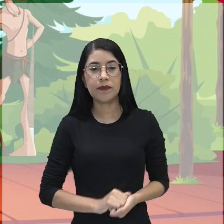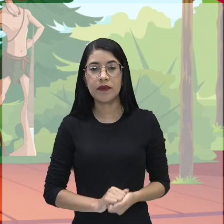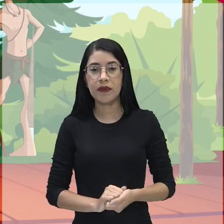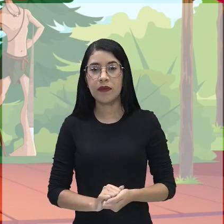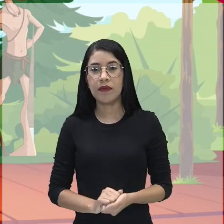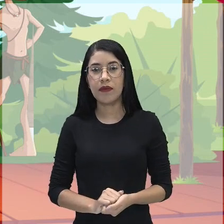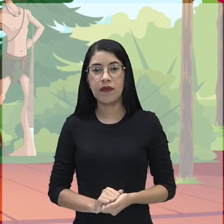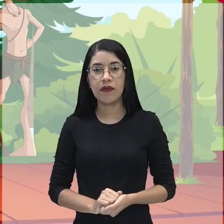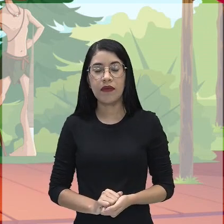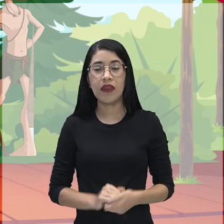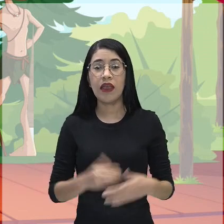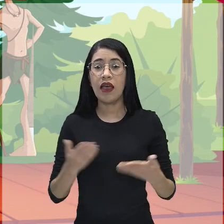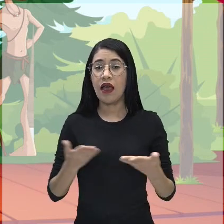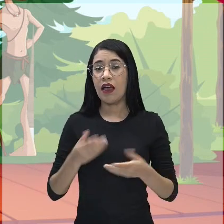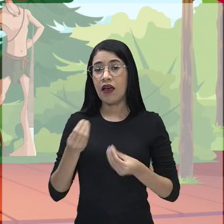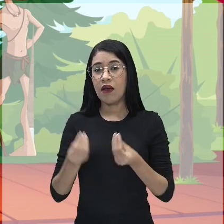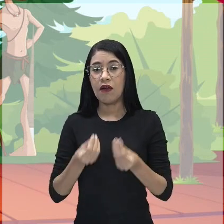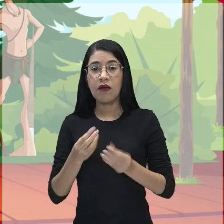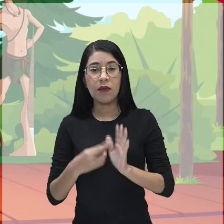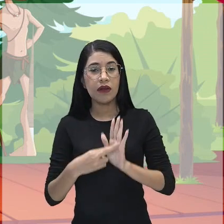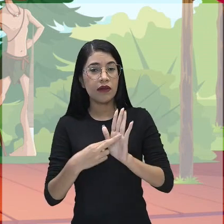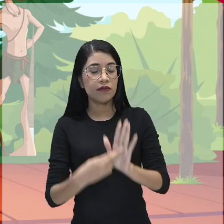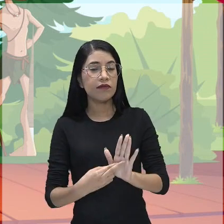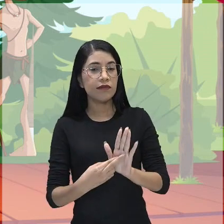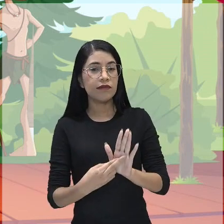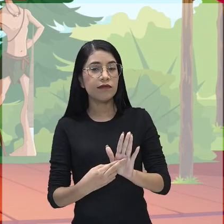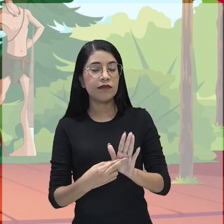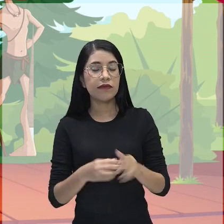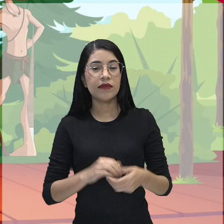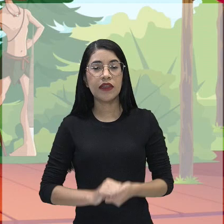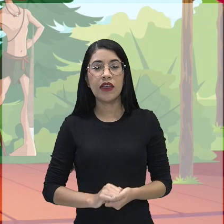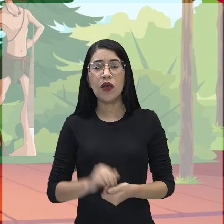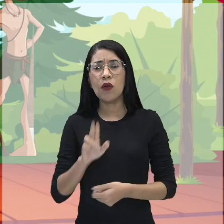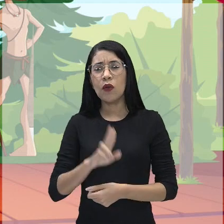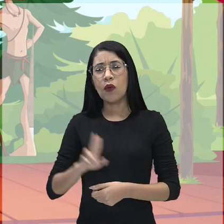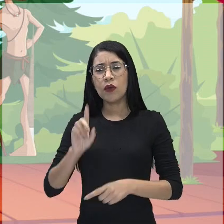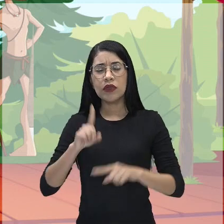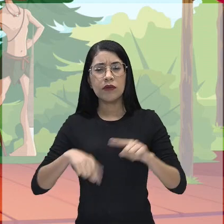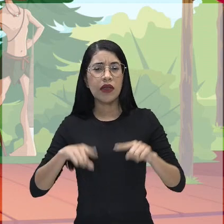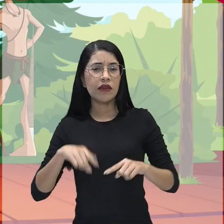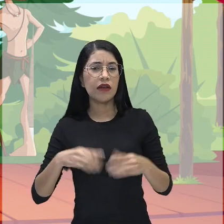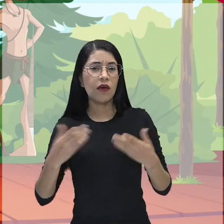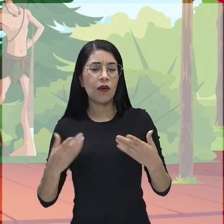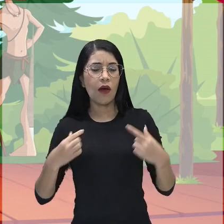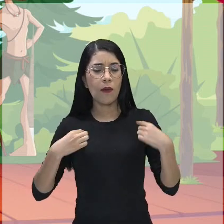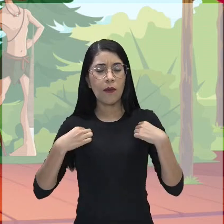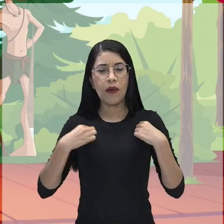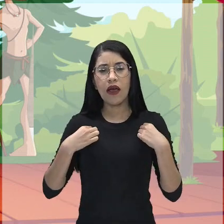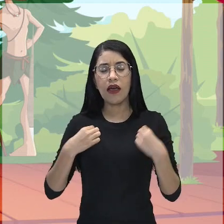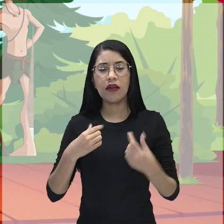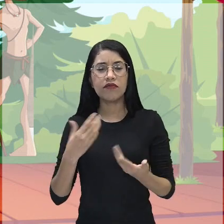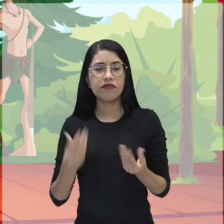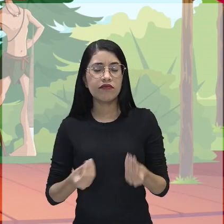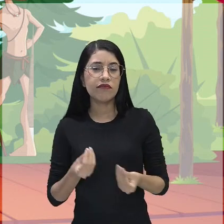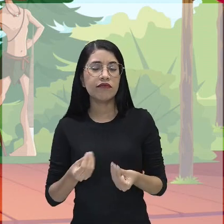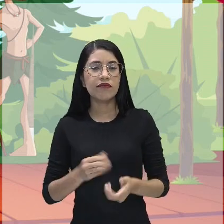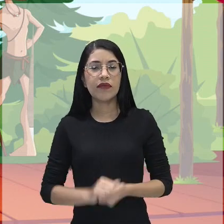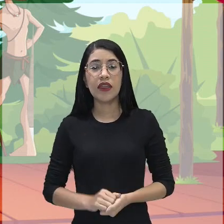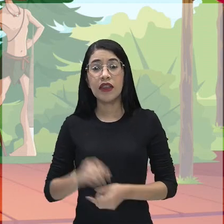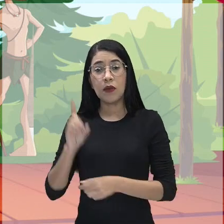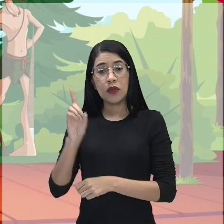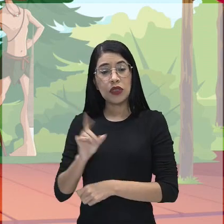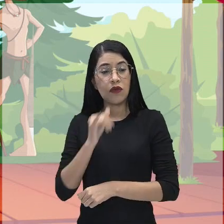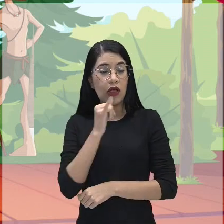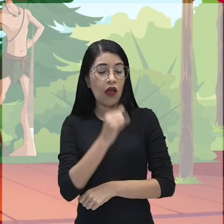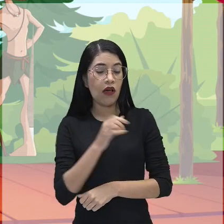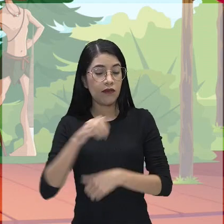aí, agora estão representando. E quais são os adereços que estão compondo esse personagem? O diretor disse, olha, eu quero um